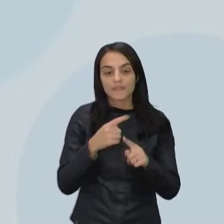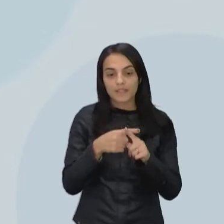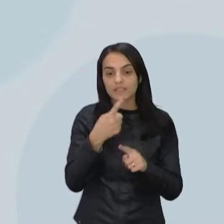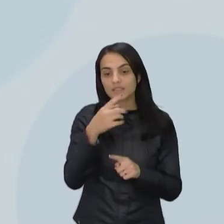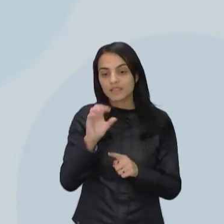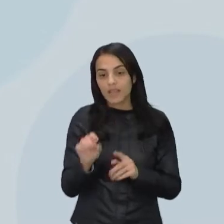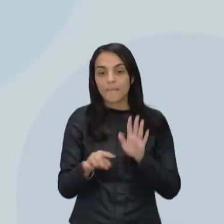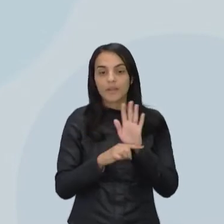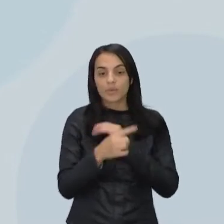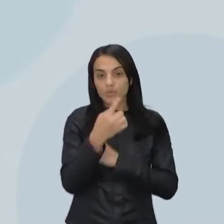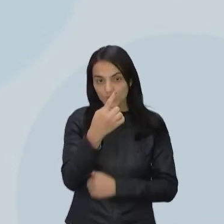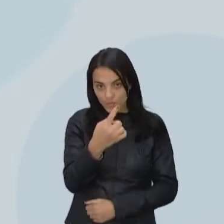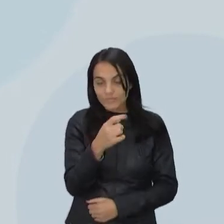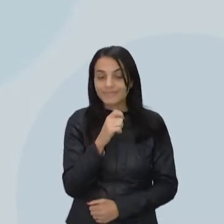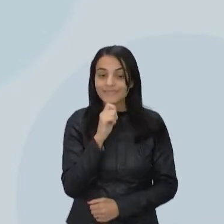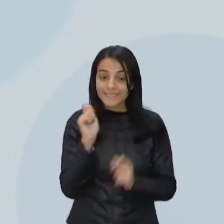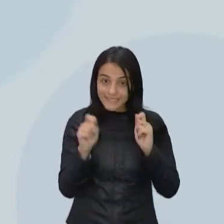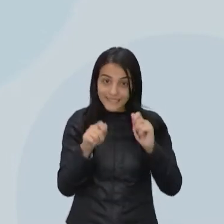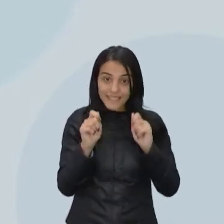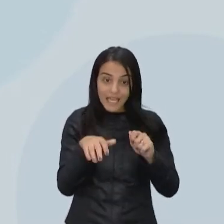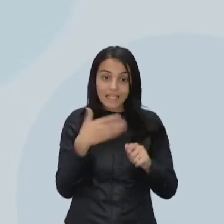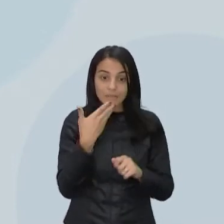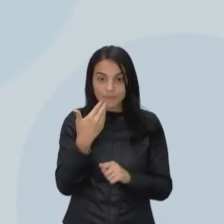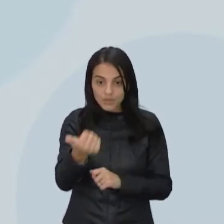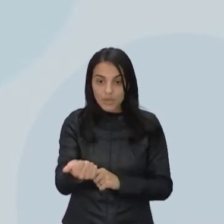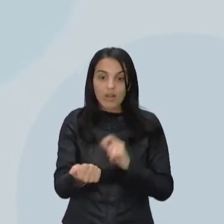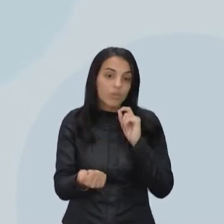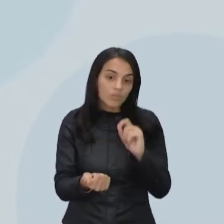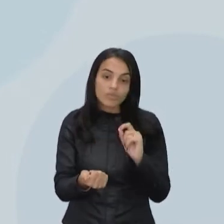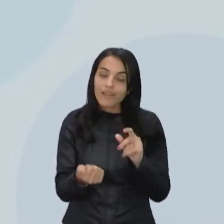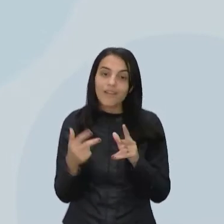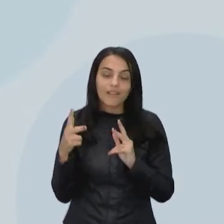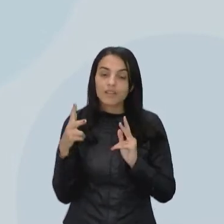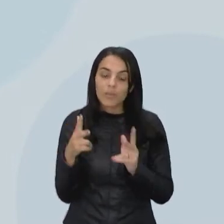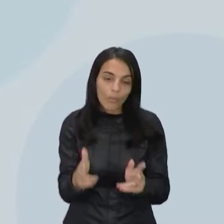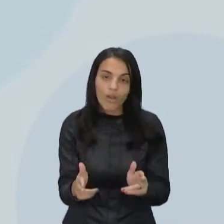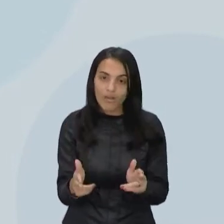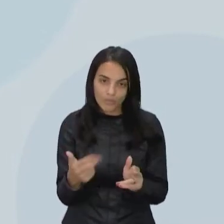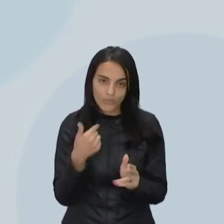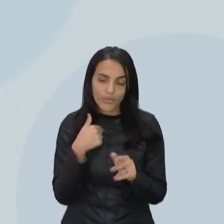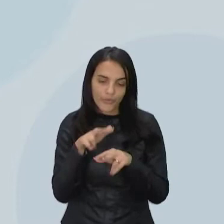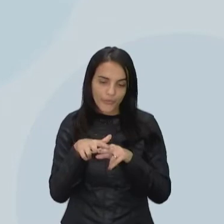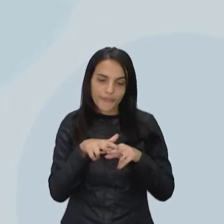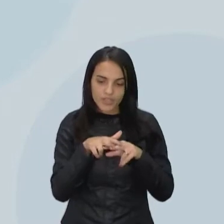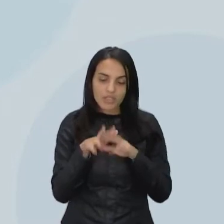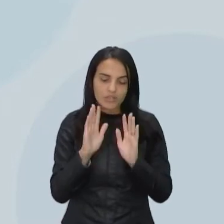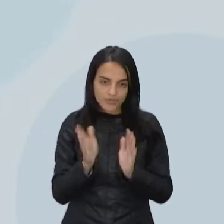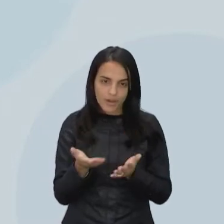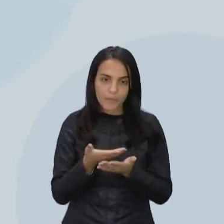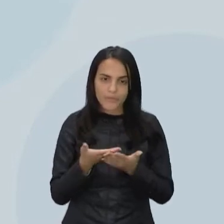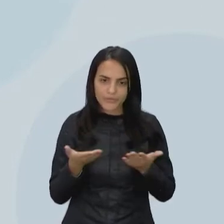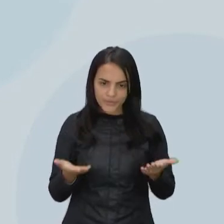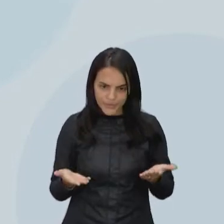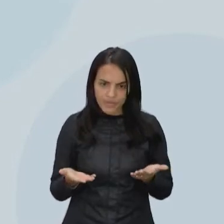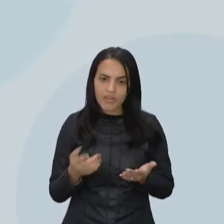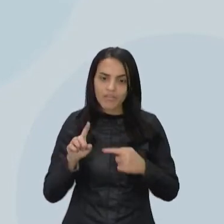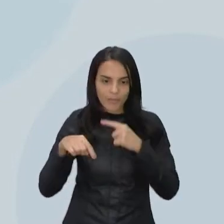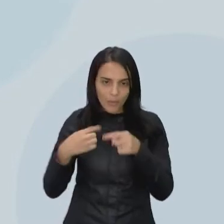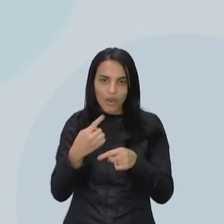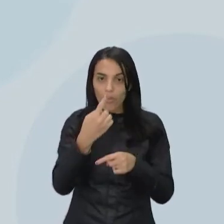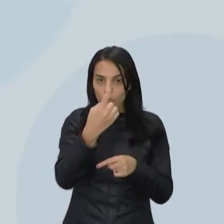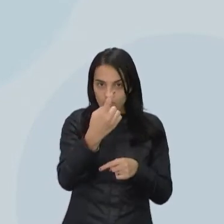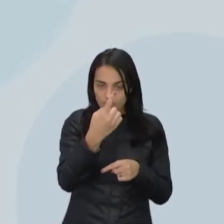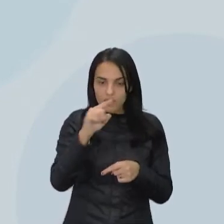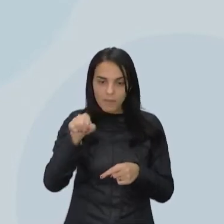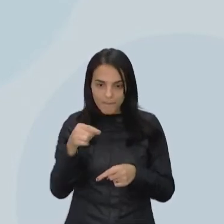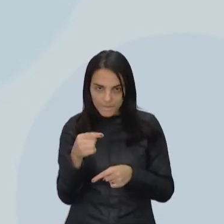menos 1, ainda dá para a gente melhorar em potência de 10 da mesma forma que eu revisei aqui para você. Ó. Uma casinha depois da vírgula, é